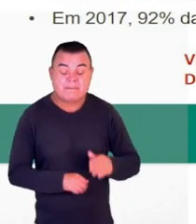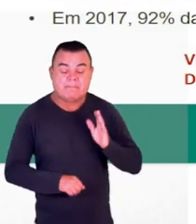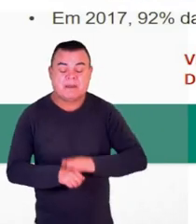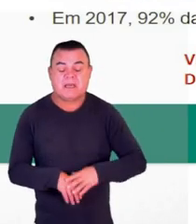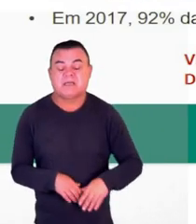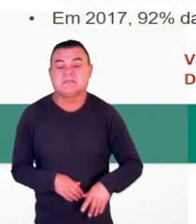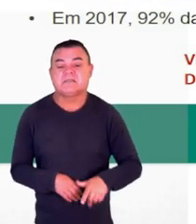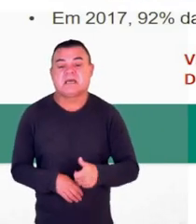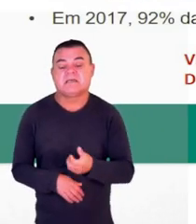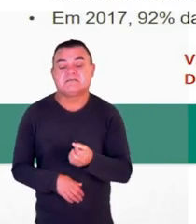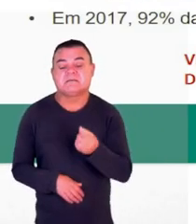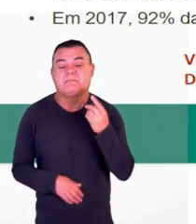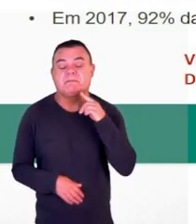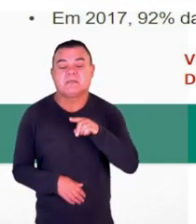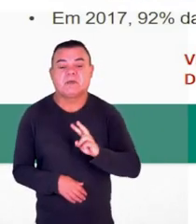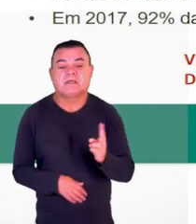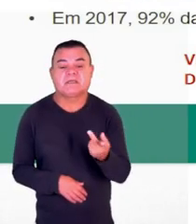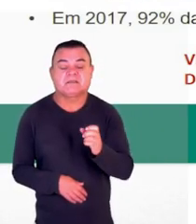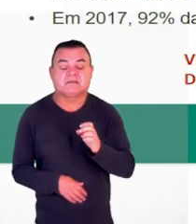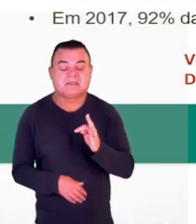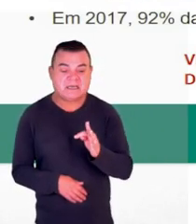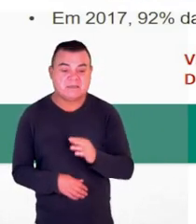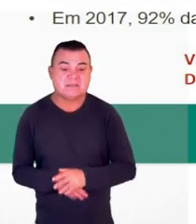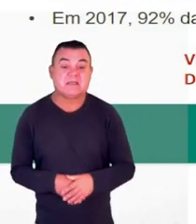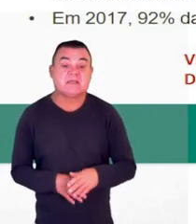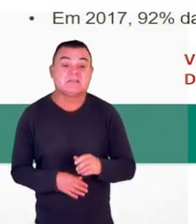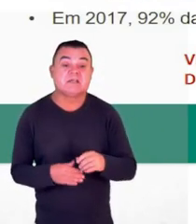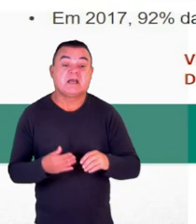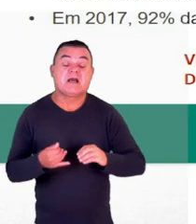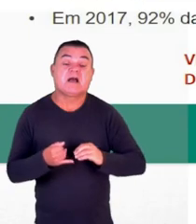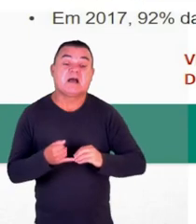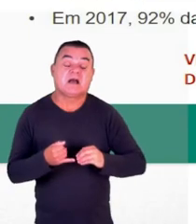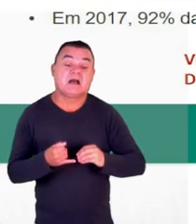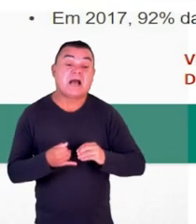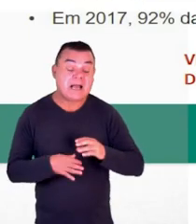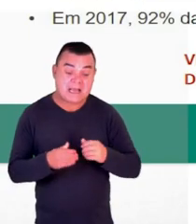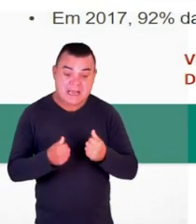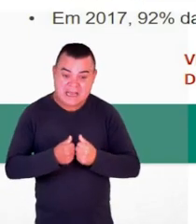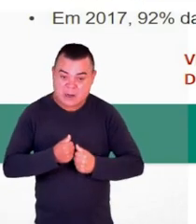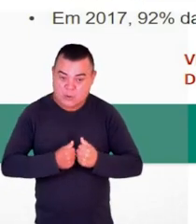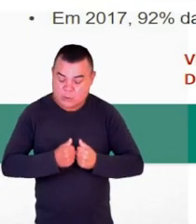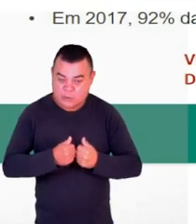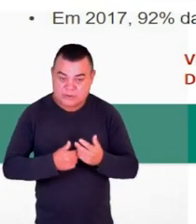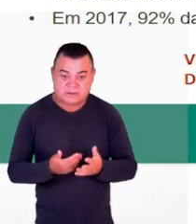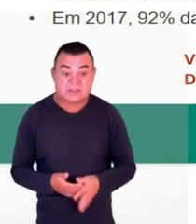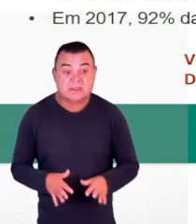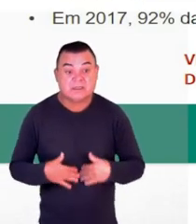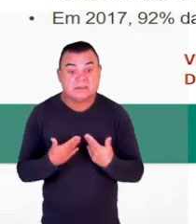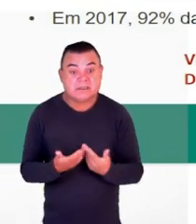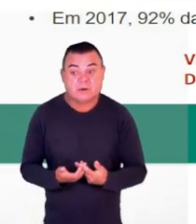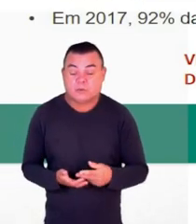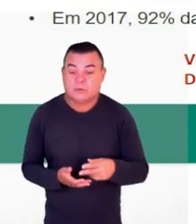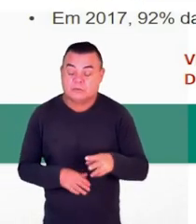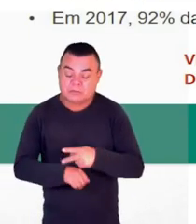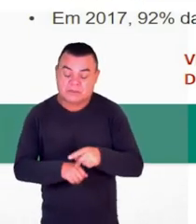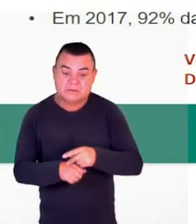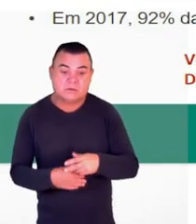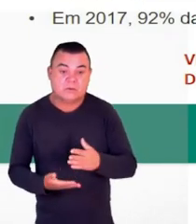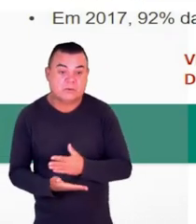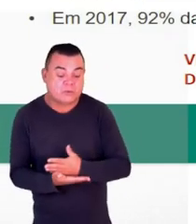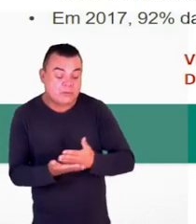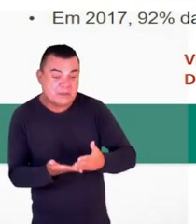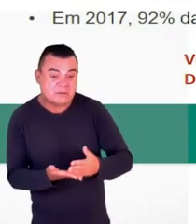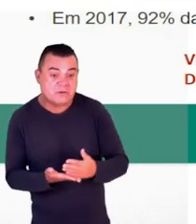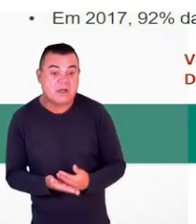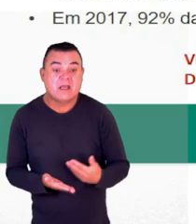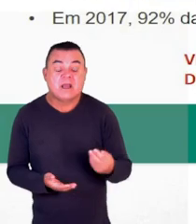de arroz 60% da terra plantada então o Brasil tá começando a virar importador de de feijão importador de arroz né a gente